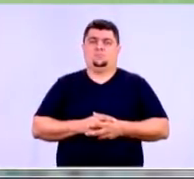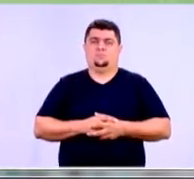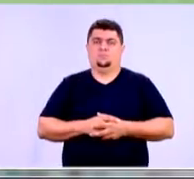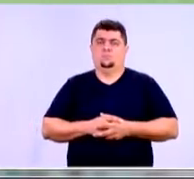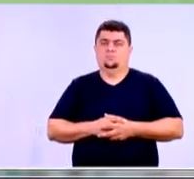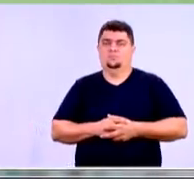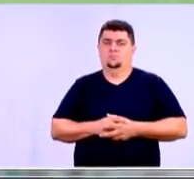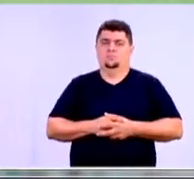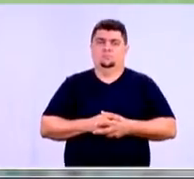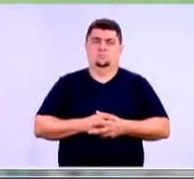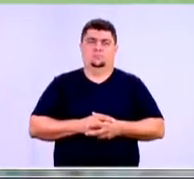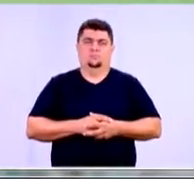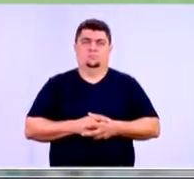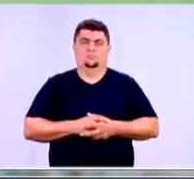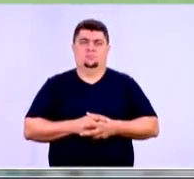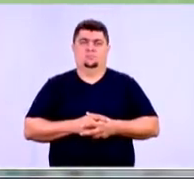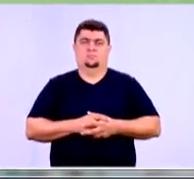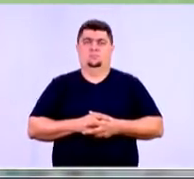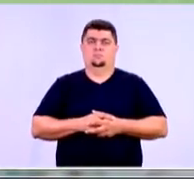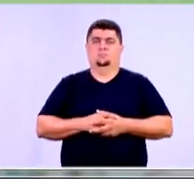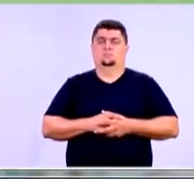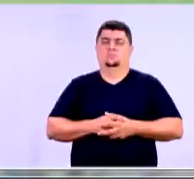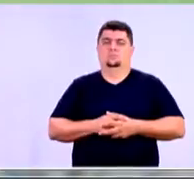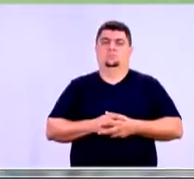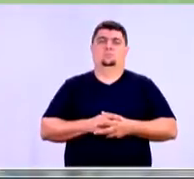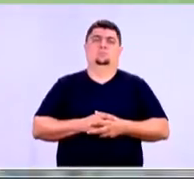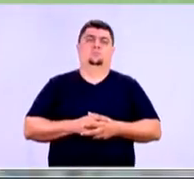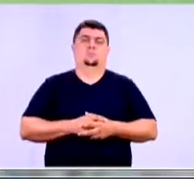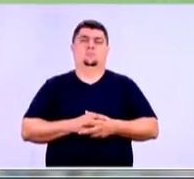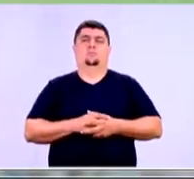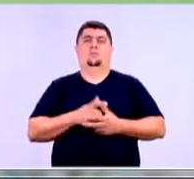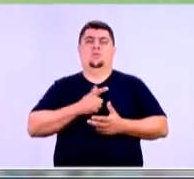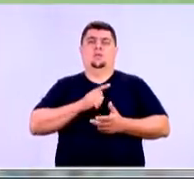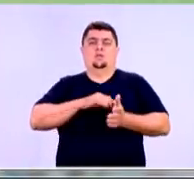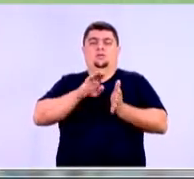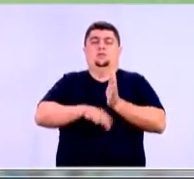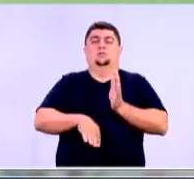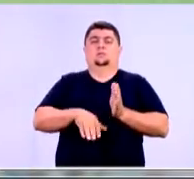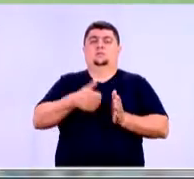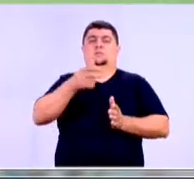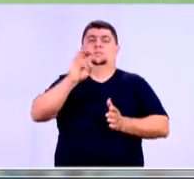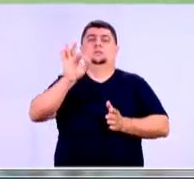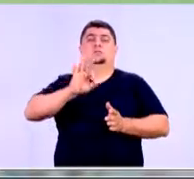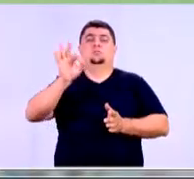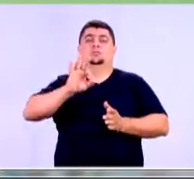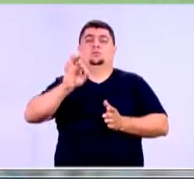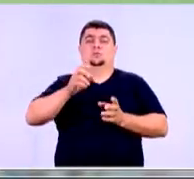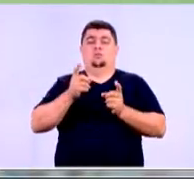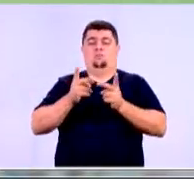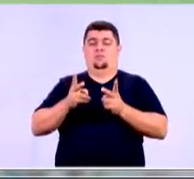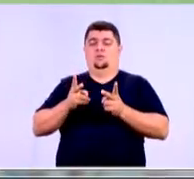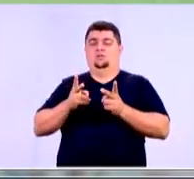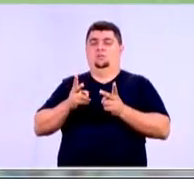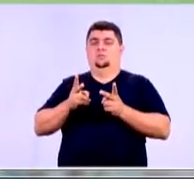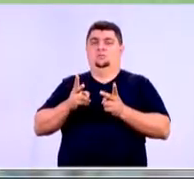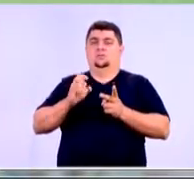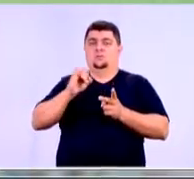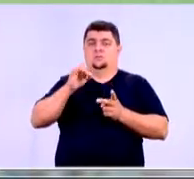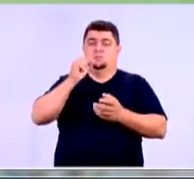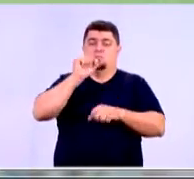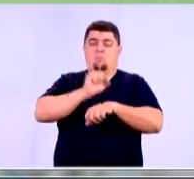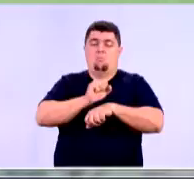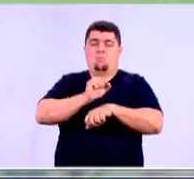igual. Que são 15%. Ou seja, ele teria uma redução de 15% da sua venda se